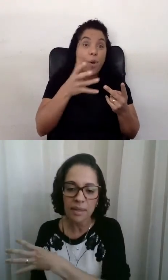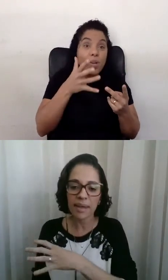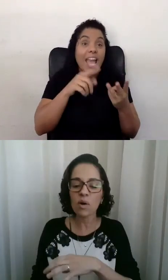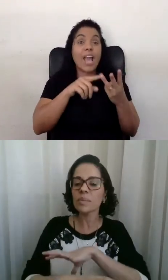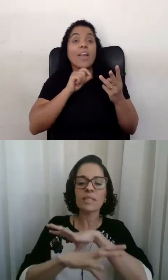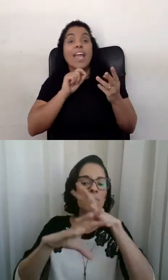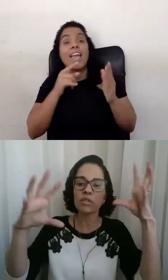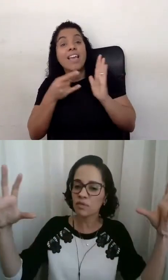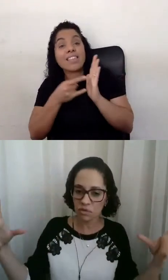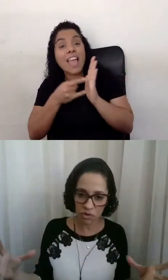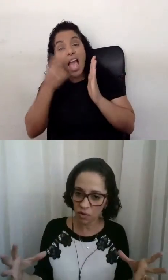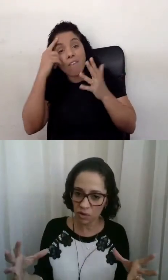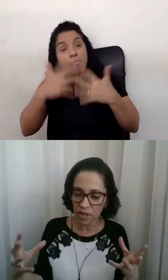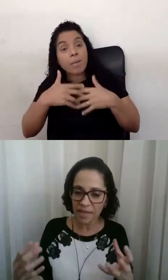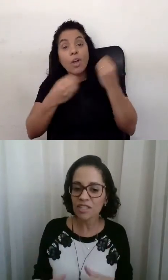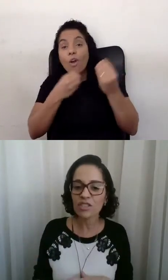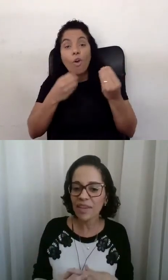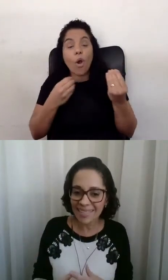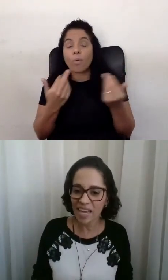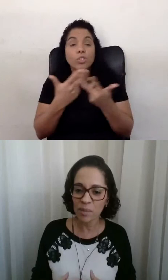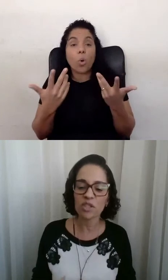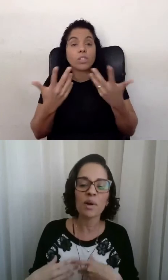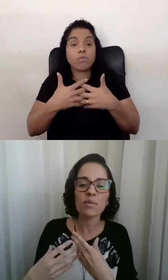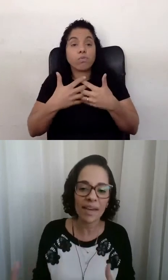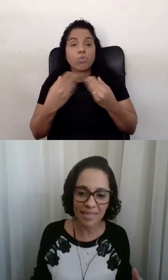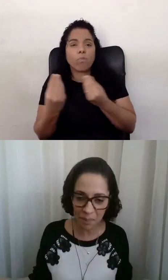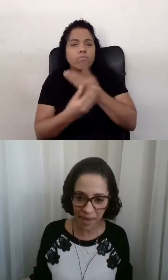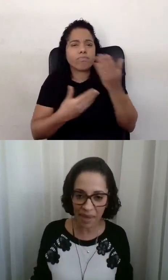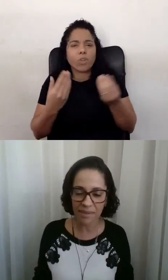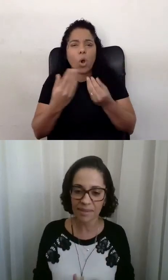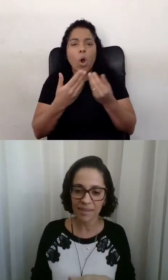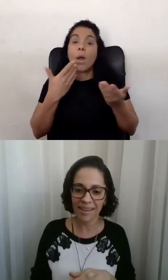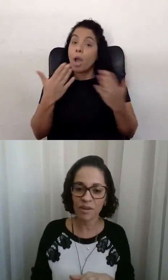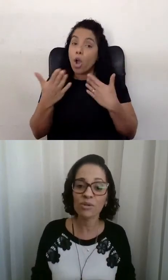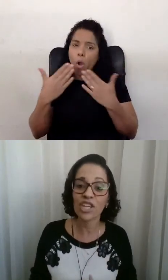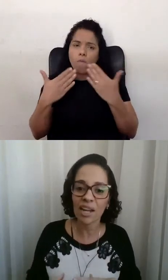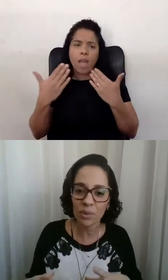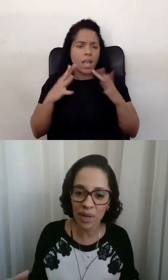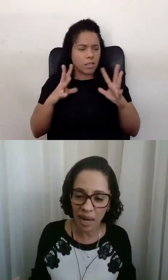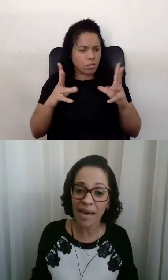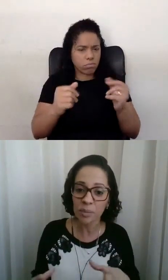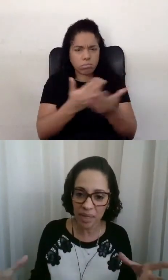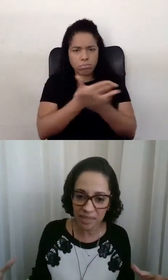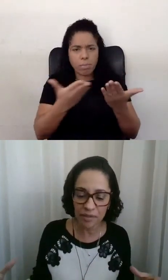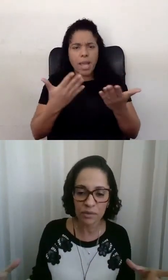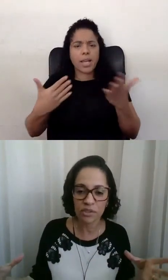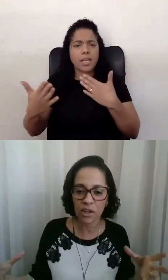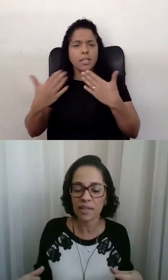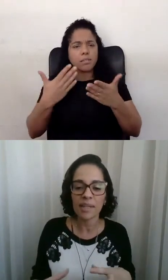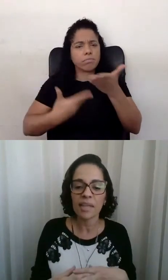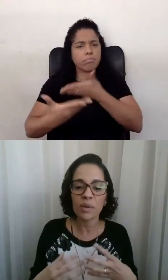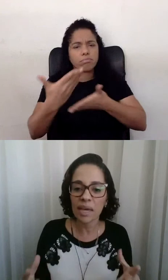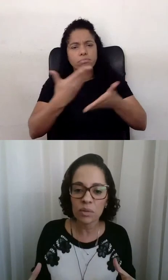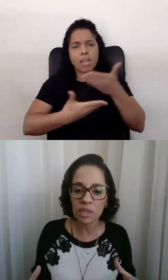pensa? Como que as coisas funcionam? E aí a gente vai, realmente, é uma conversa aberta, né, com um diálogo claro e pacífico de,